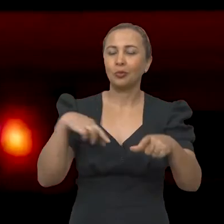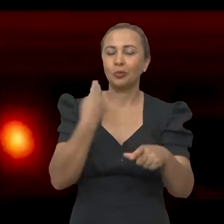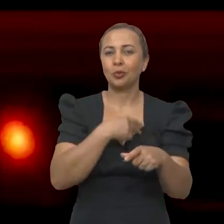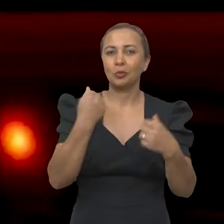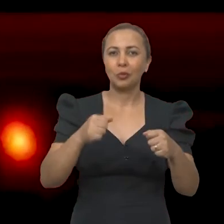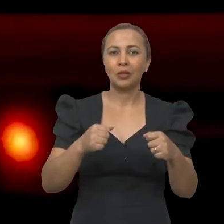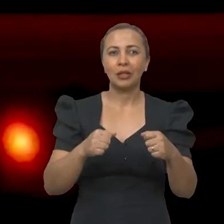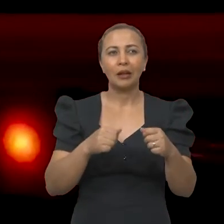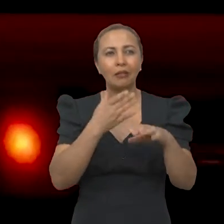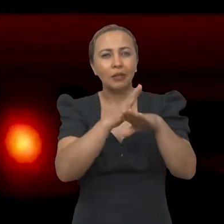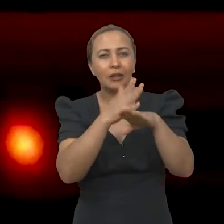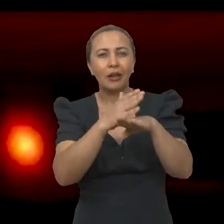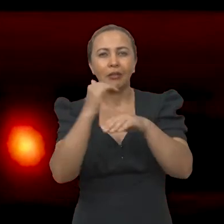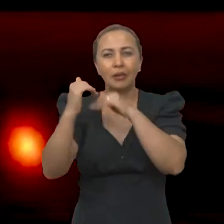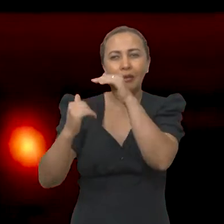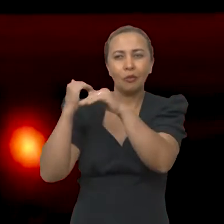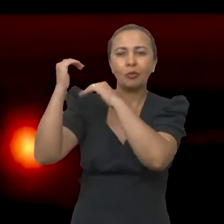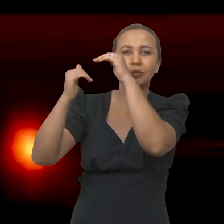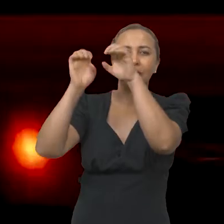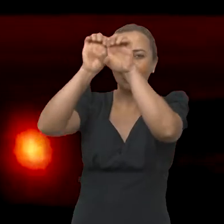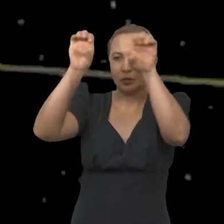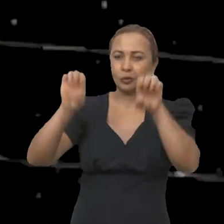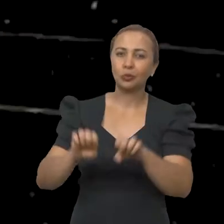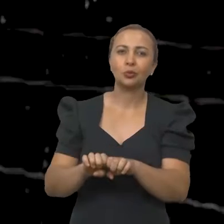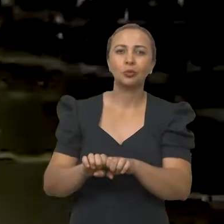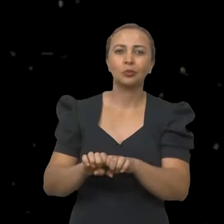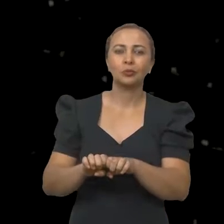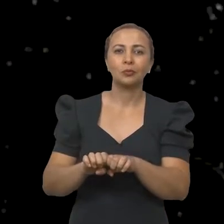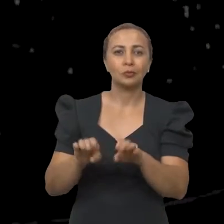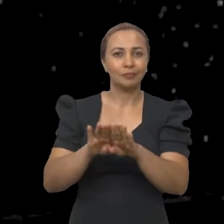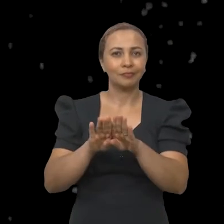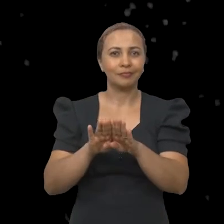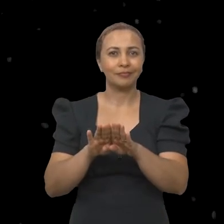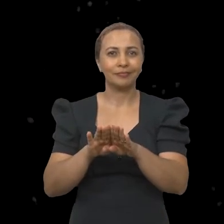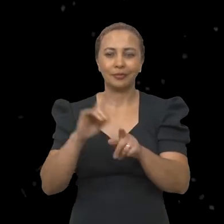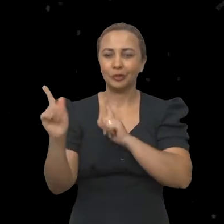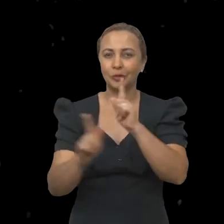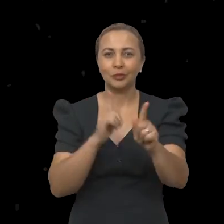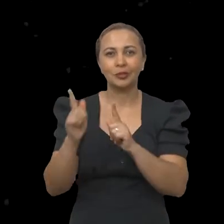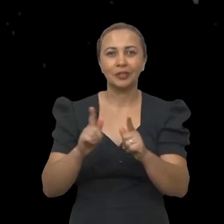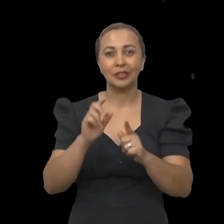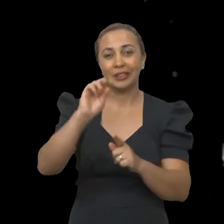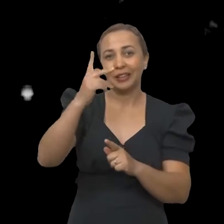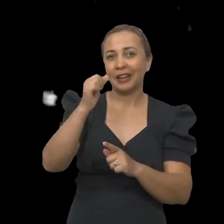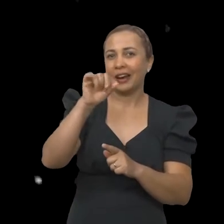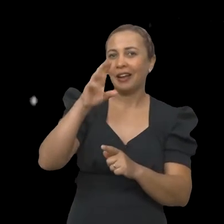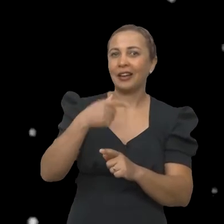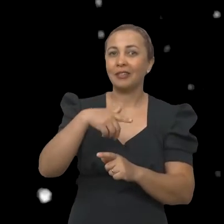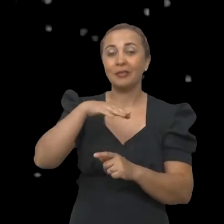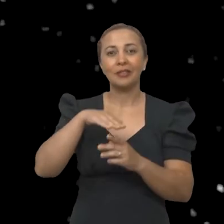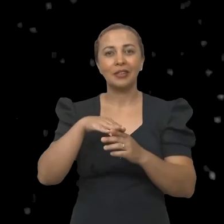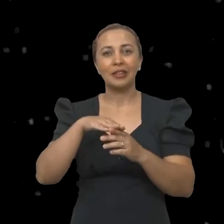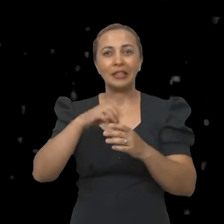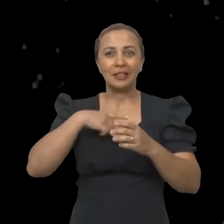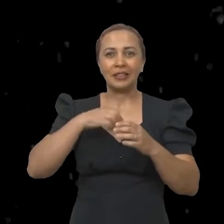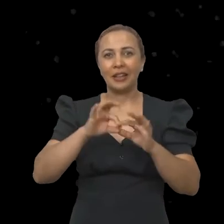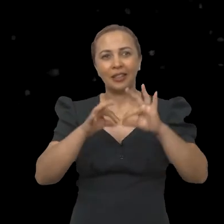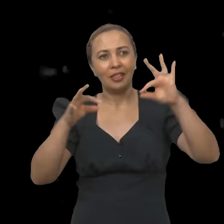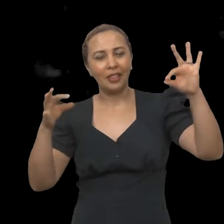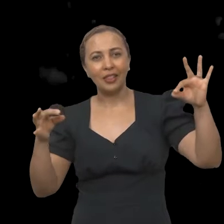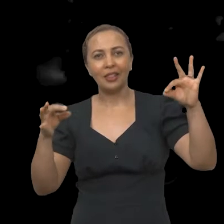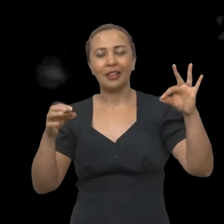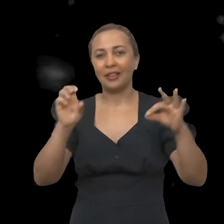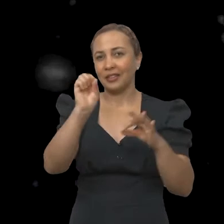o qual poderemos testar teorias de evolução das estruturas, testar se a relatividade geral de Einstein de fato se aplica em